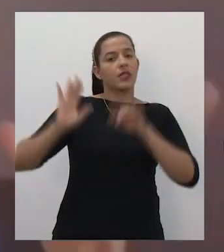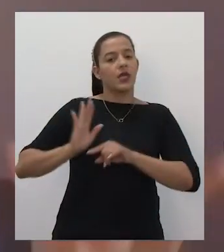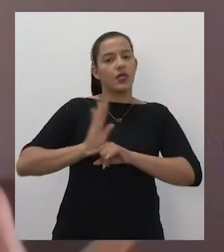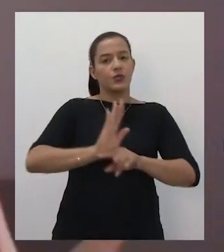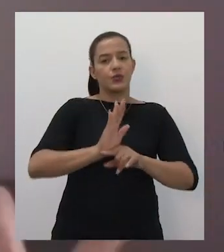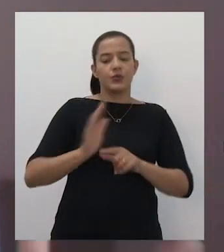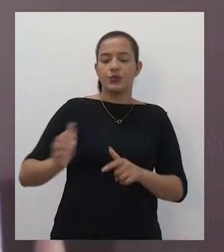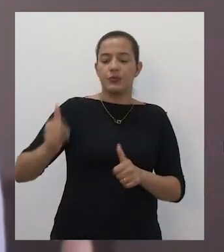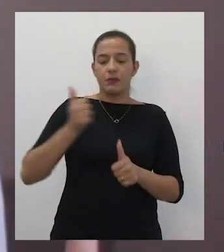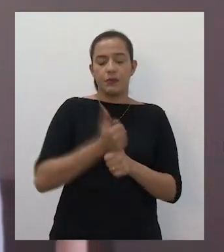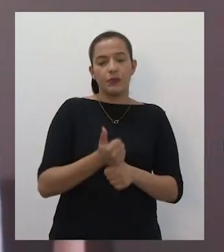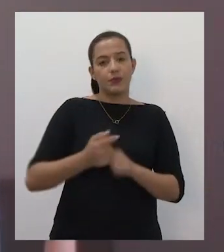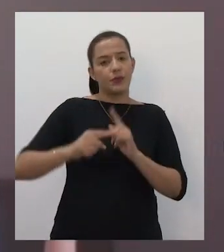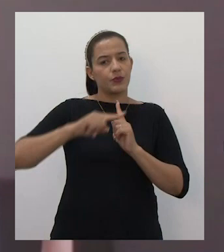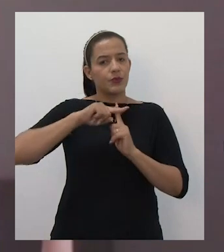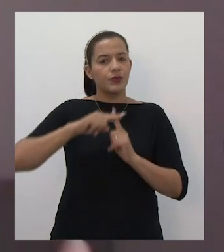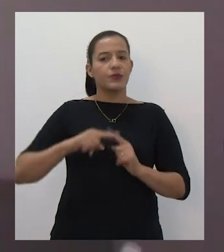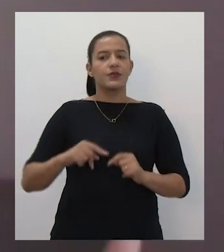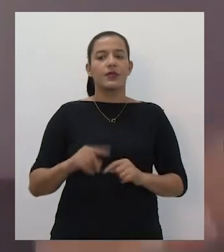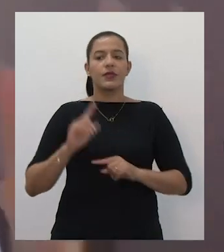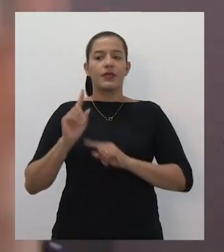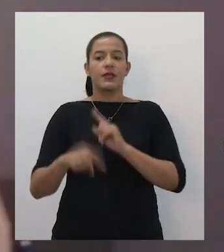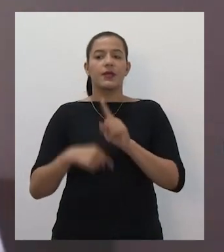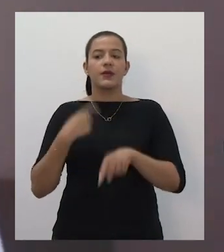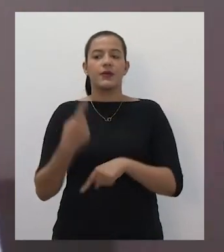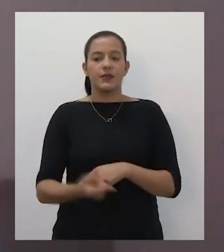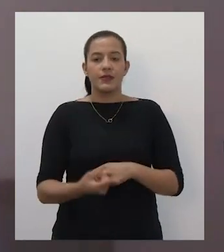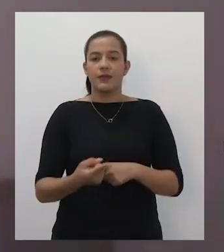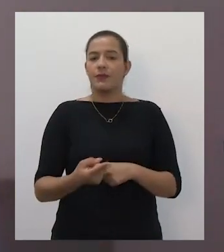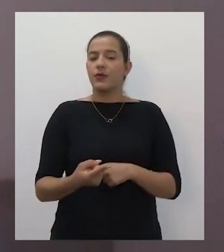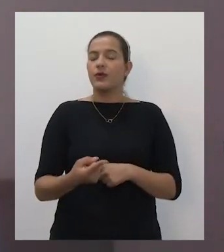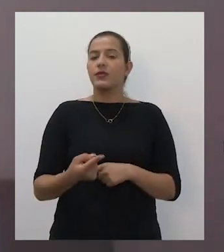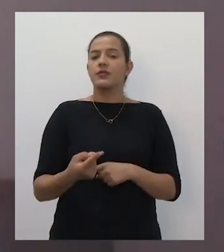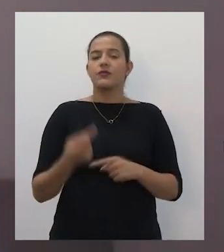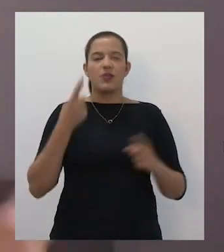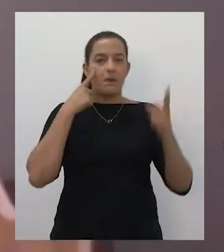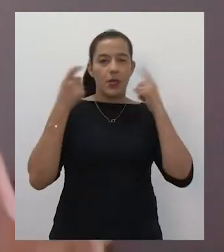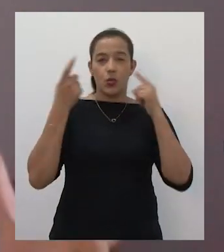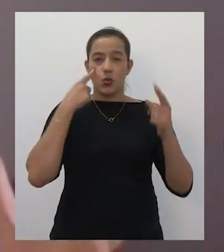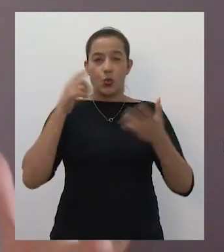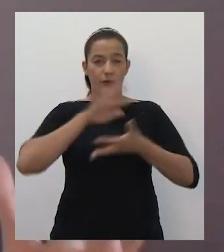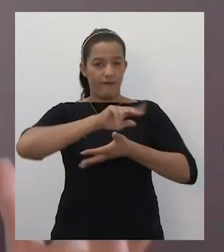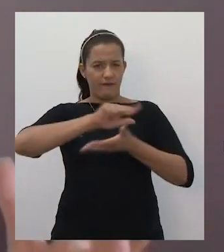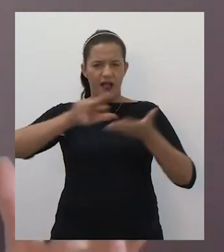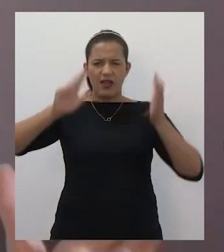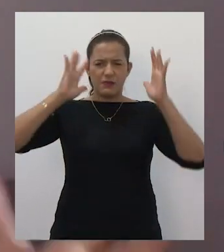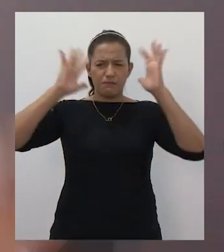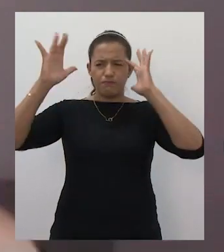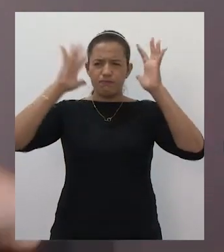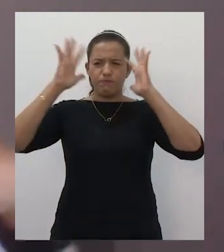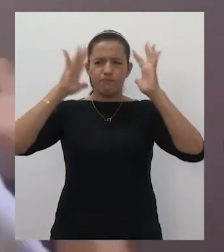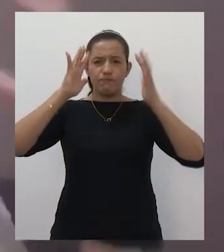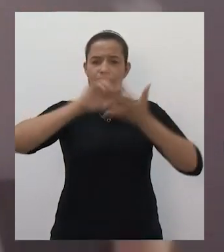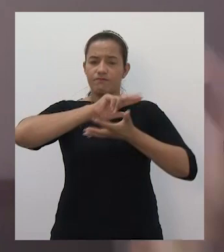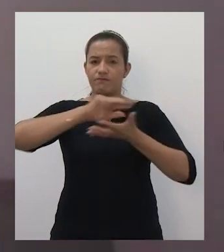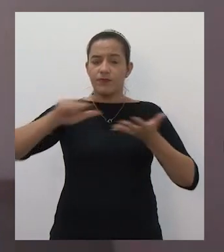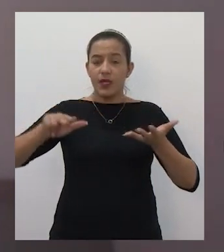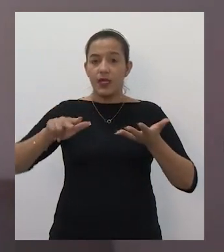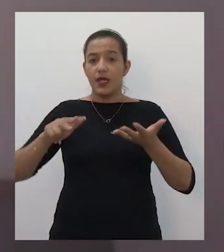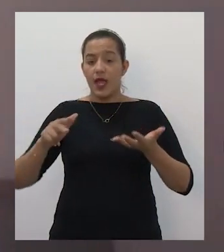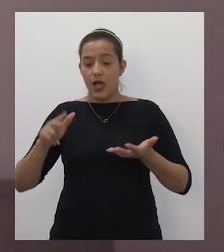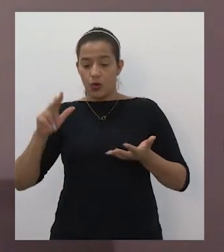agregue, e aí depois a gente faz o movimento do pensamento convergente. que é quando a gente vai olhar assim, de tudo isso que